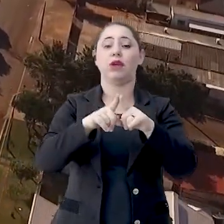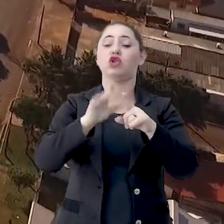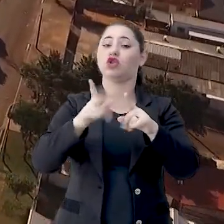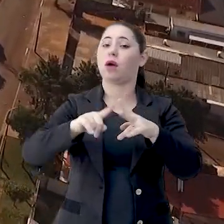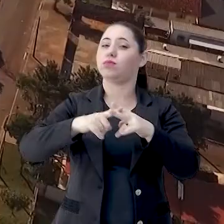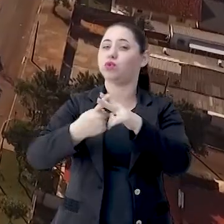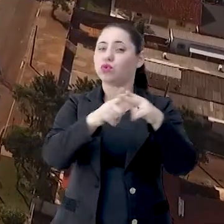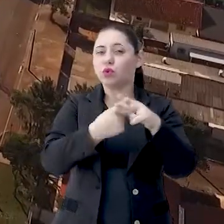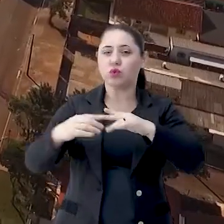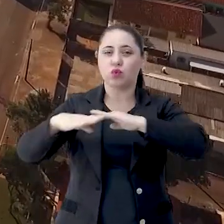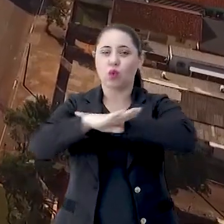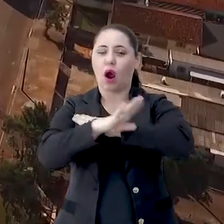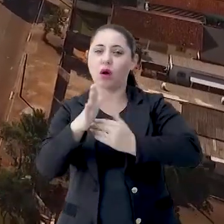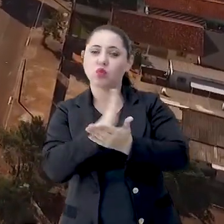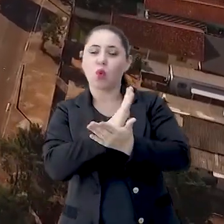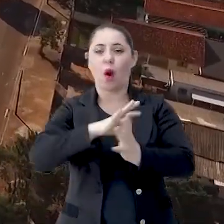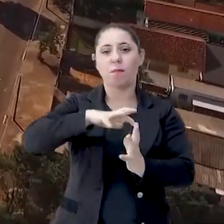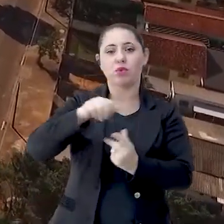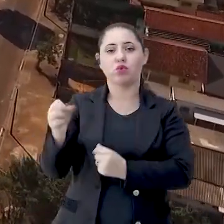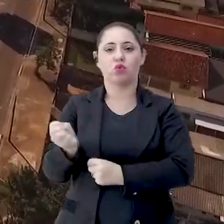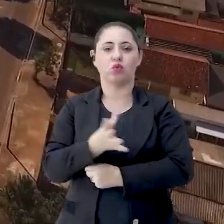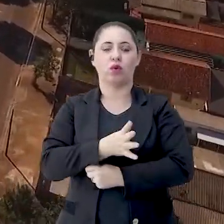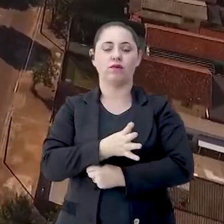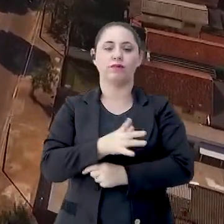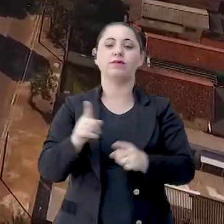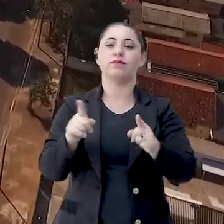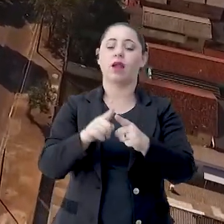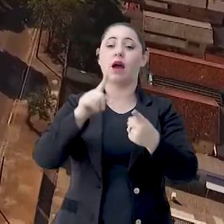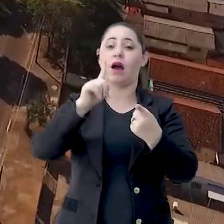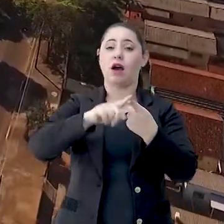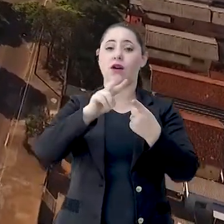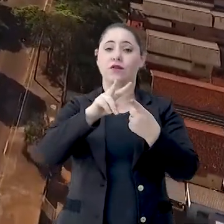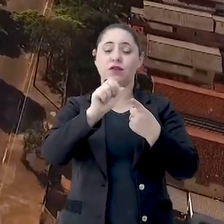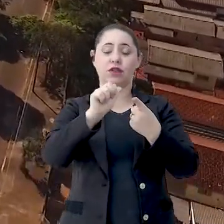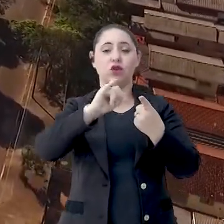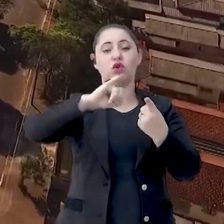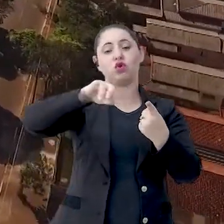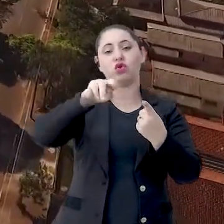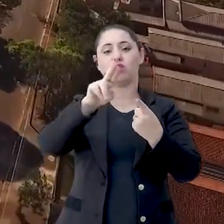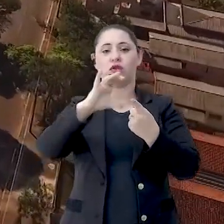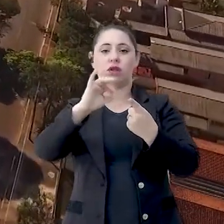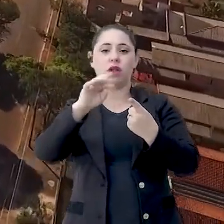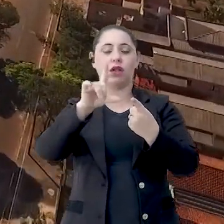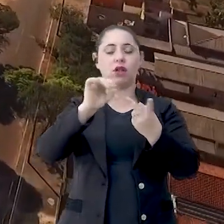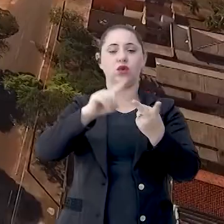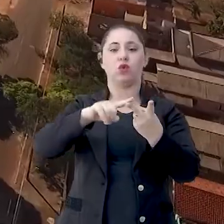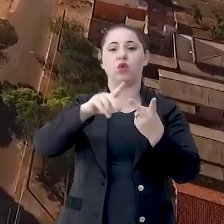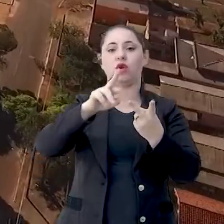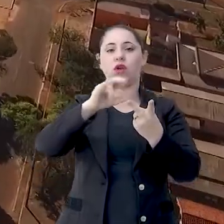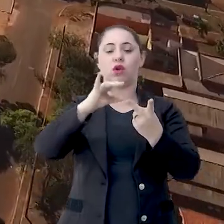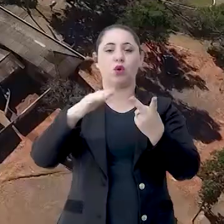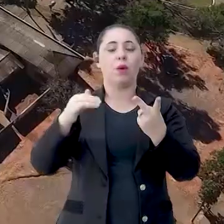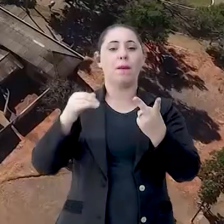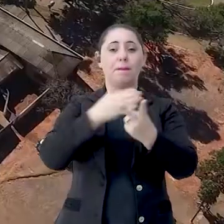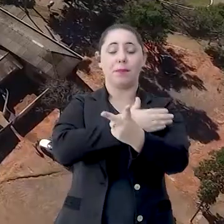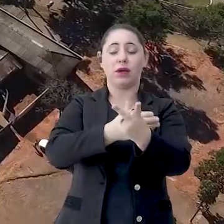Joaquim Nabuco, José Bonifácio, Maringá, Marechal Floriano e 7 de Setembro.